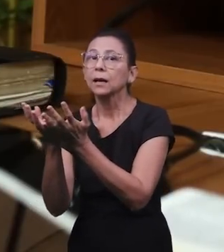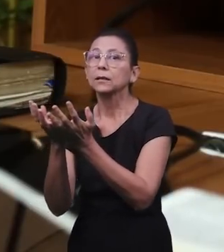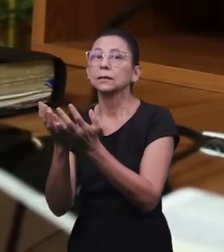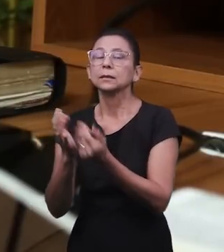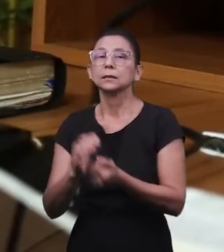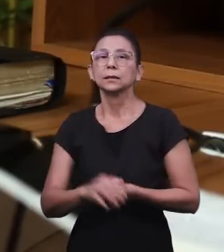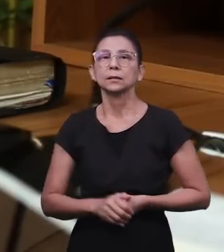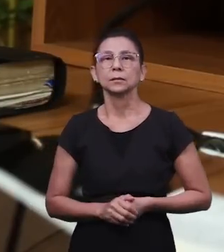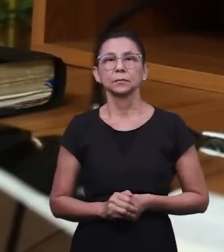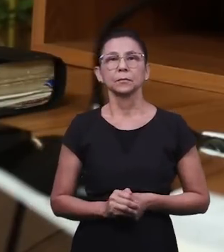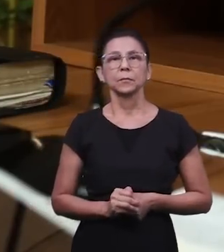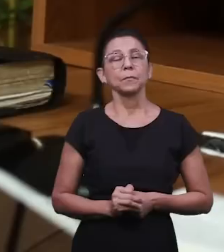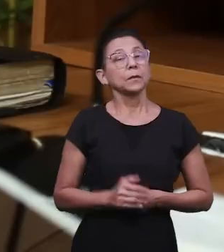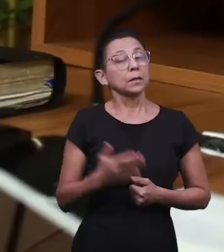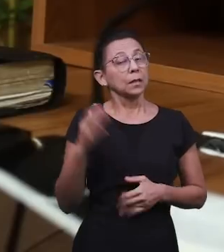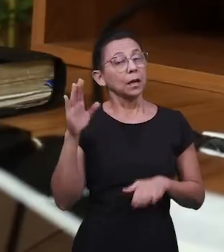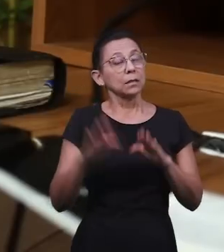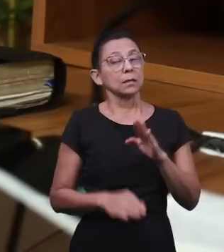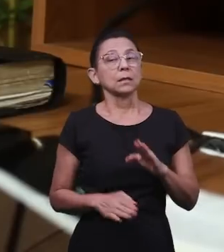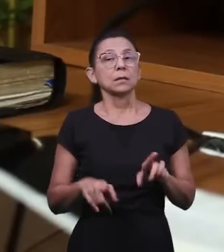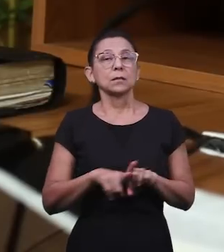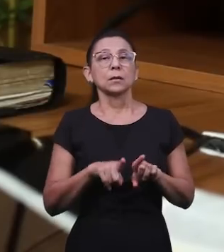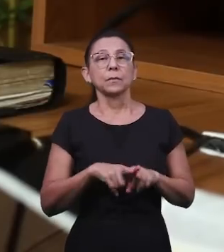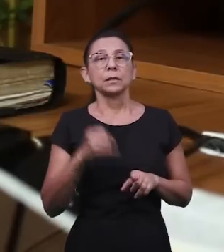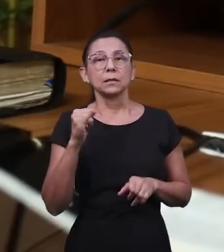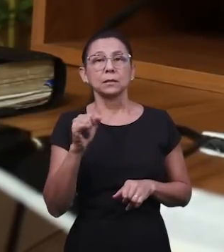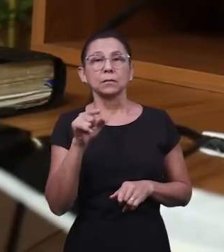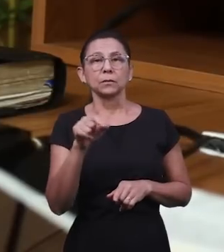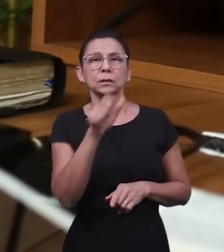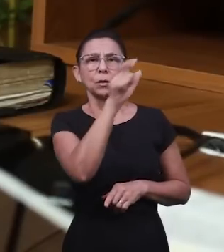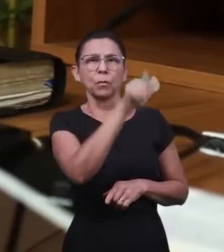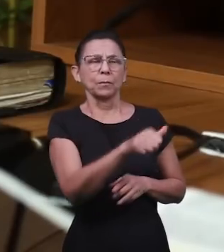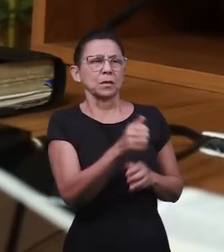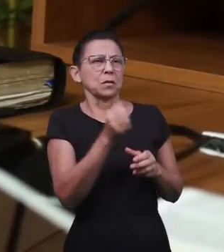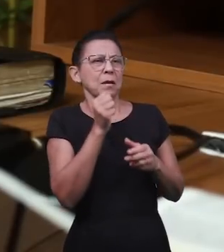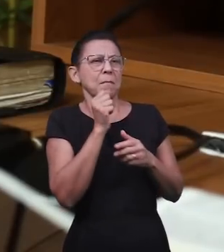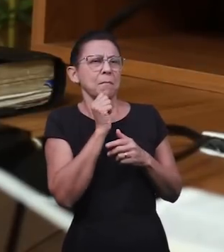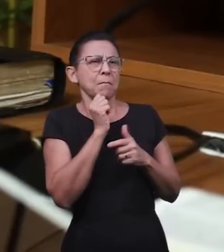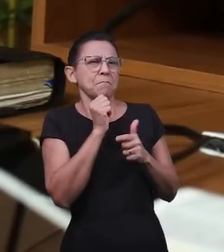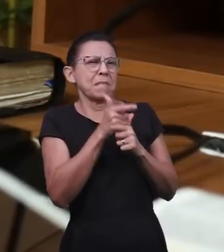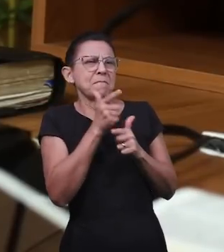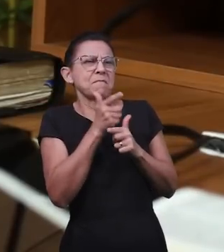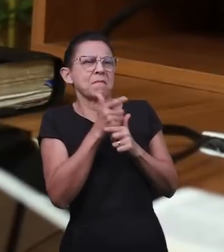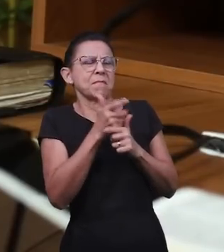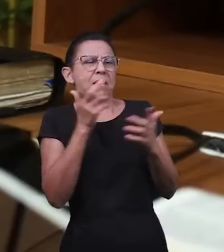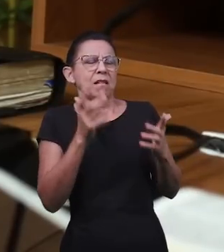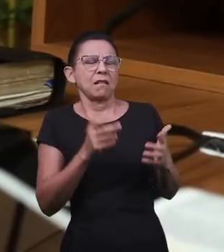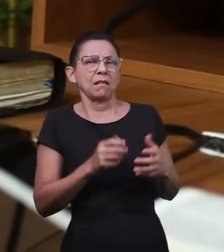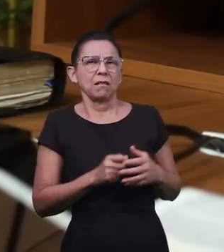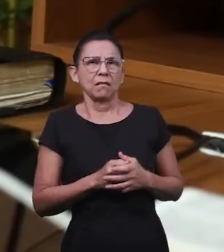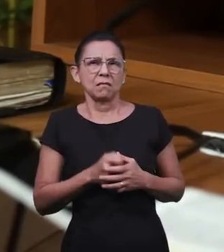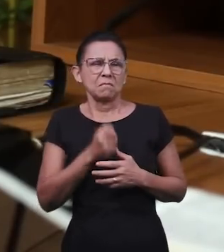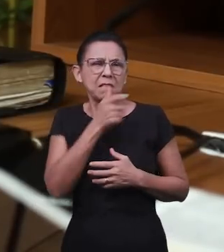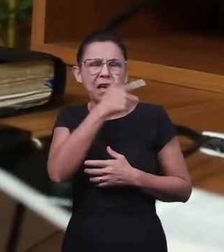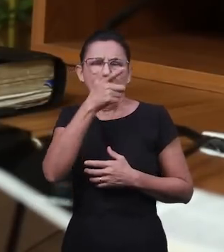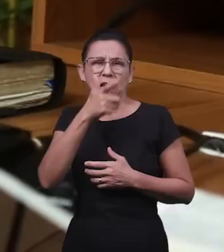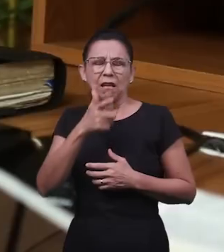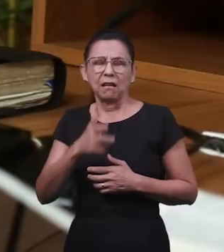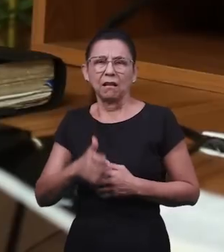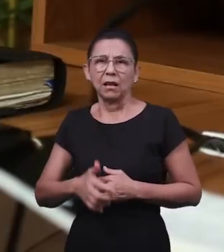tem confissões que você tem que fazer para o irmão, que você prejudicou o irmão em alguma coisa, então tem que confessar, irmão, ó, minha irmã, eu errei com você nisso